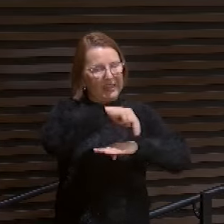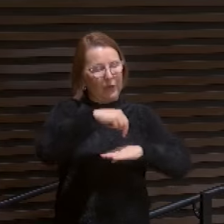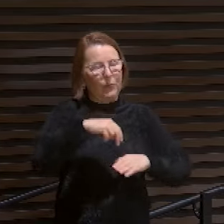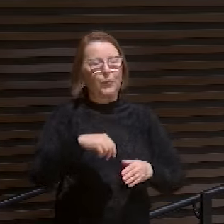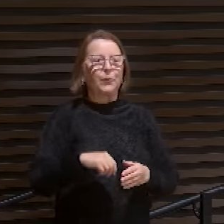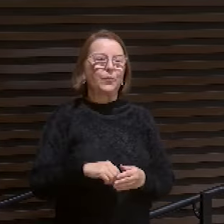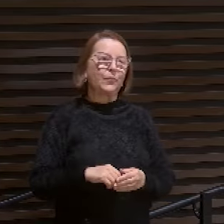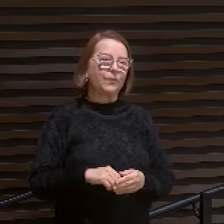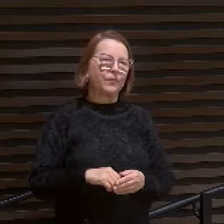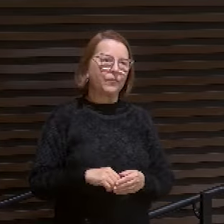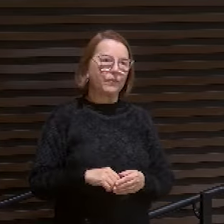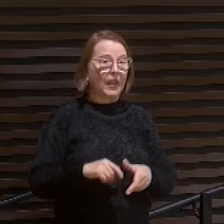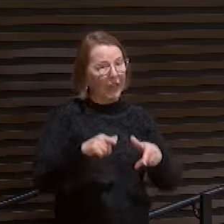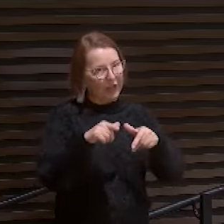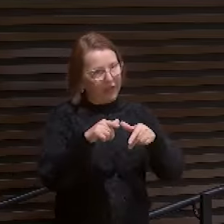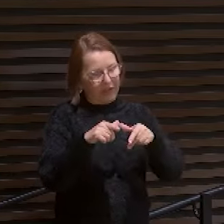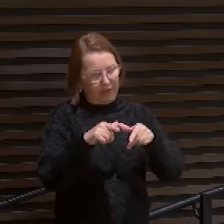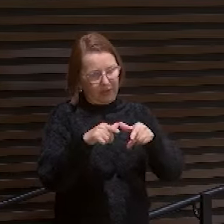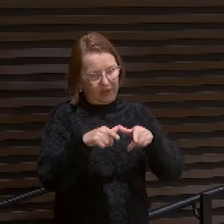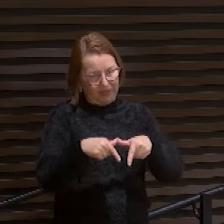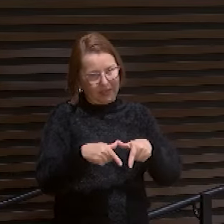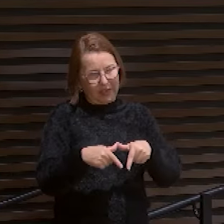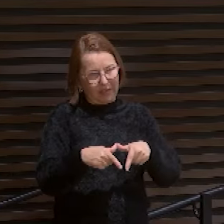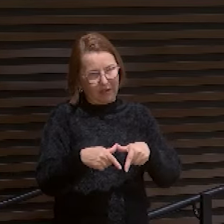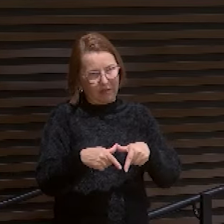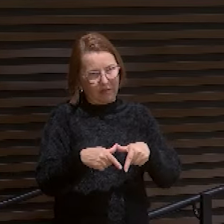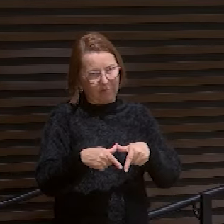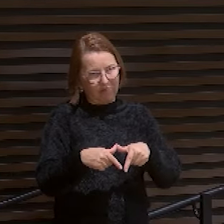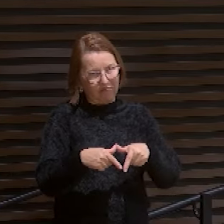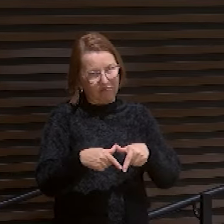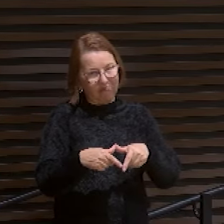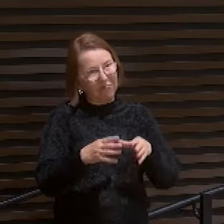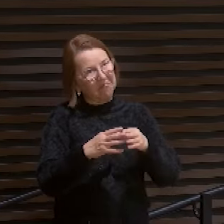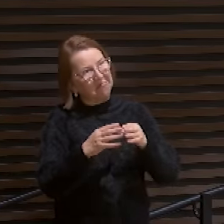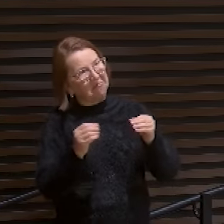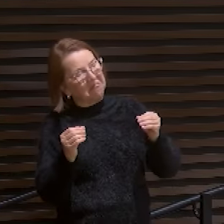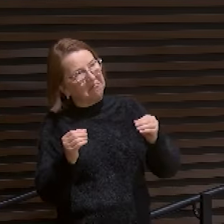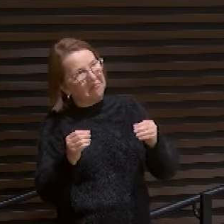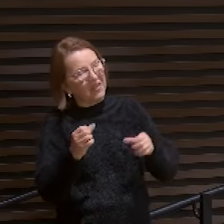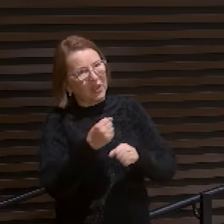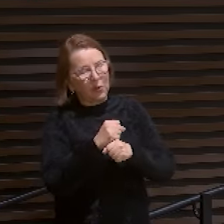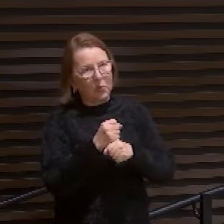Tanto de Israel, que tinha desaparecido no ano